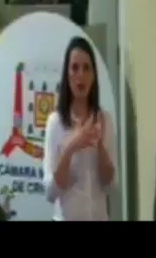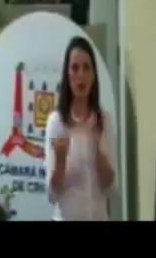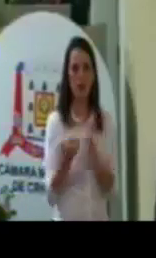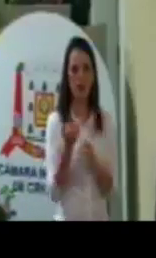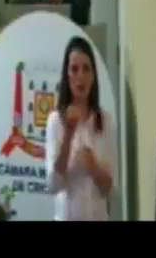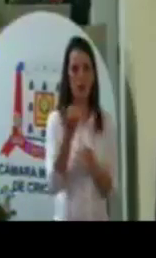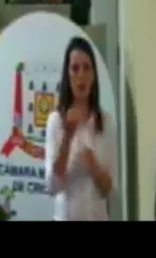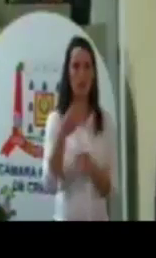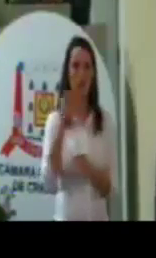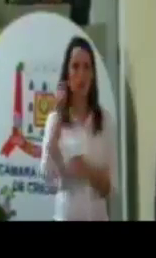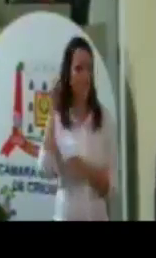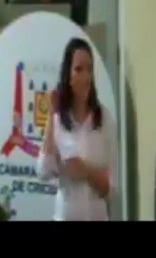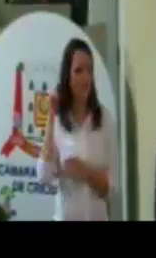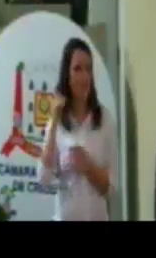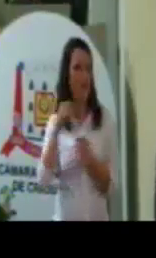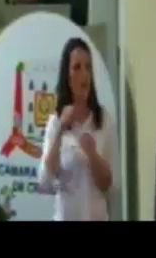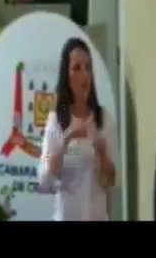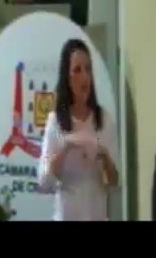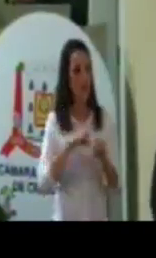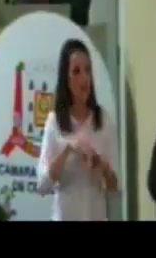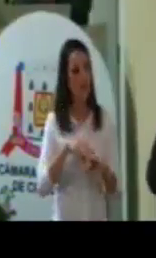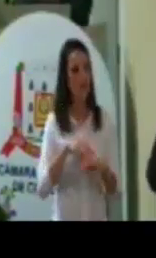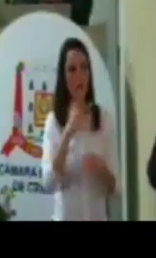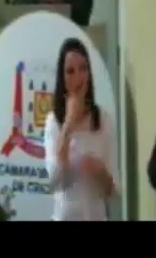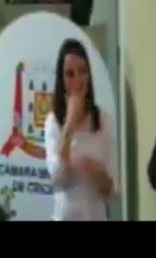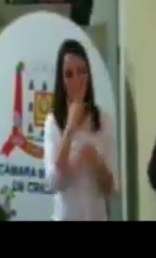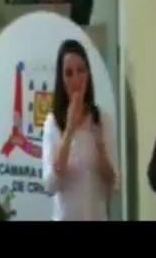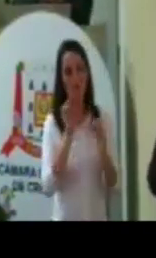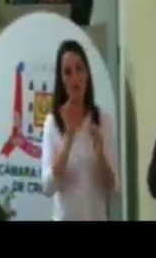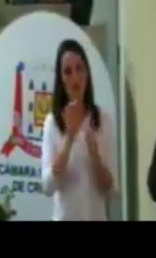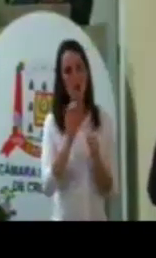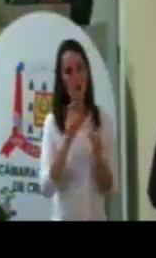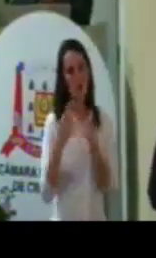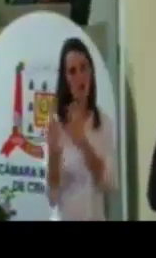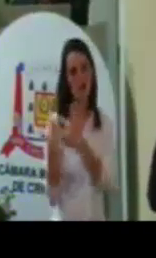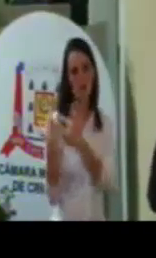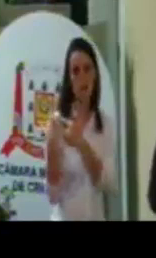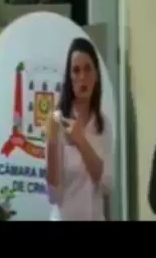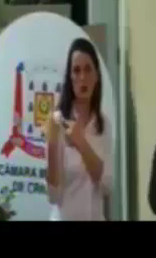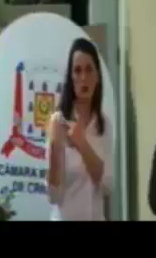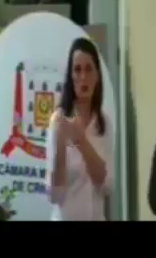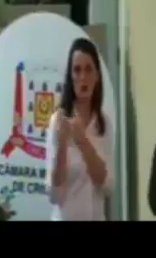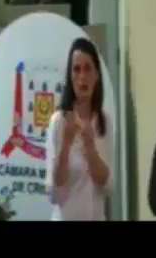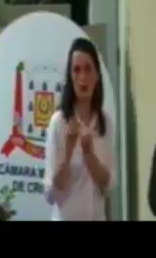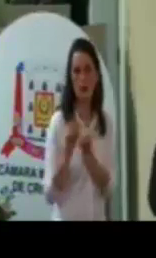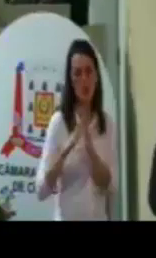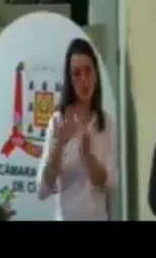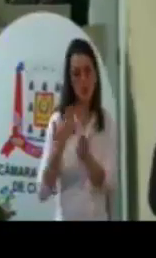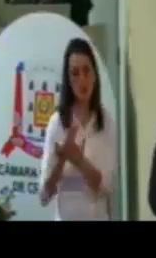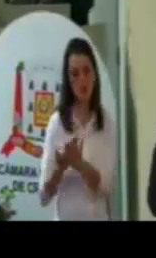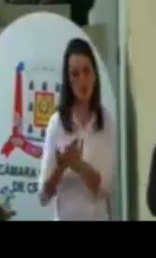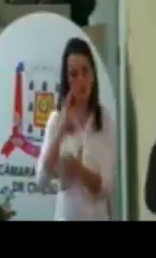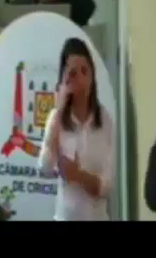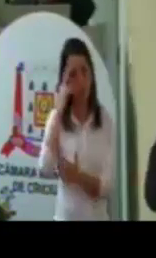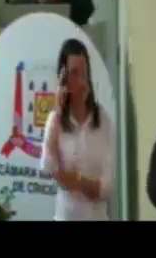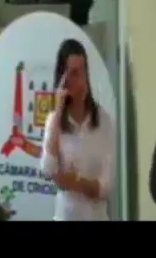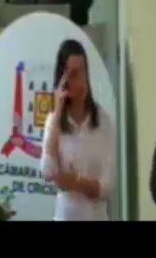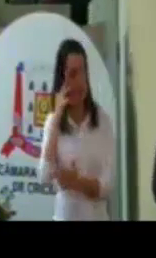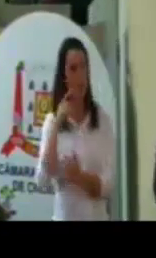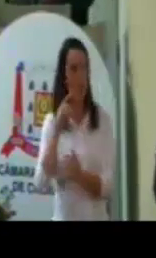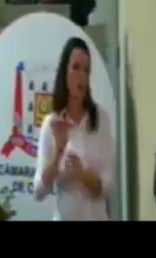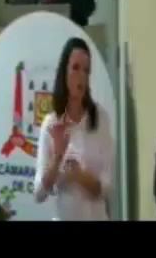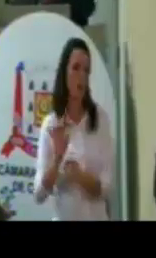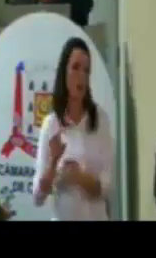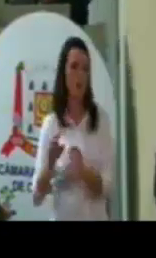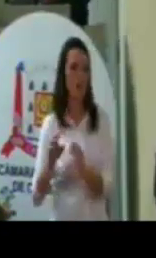Até um determinado tempo, a educação se cingia à educação regular, à